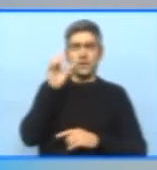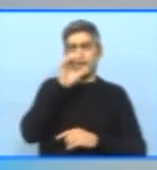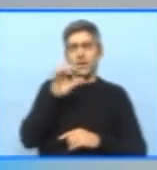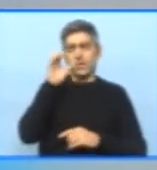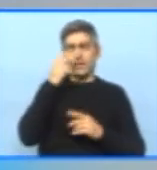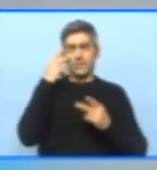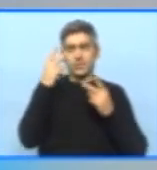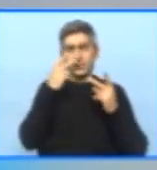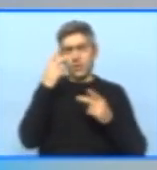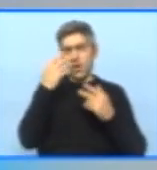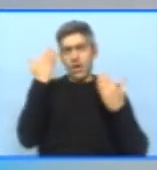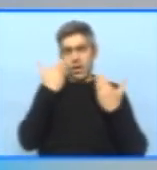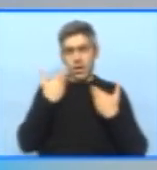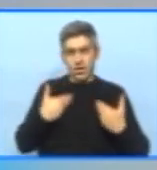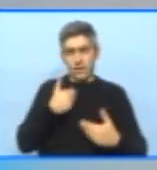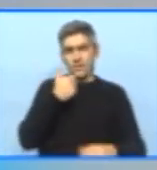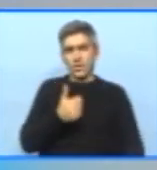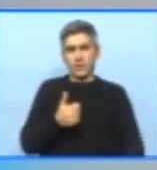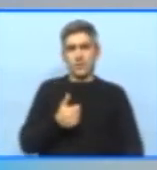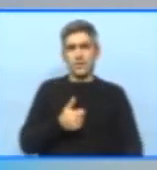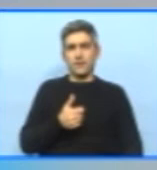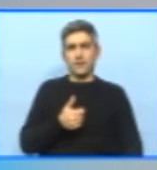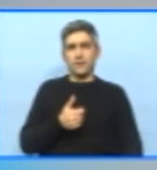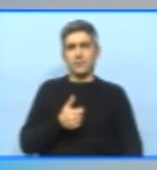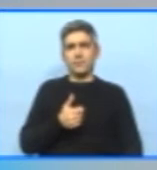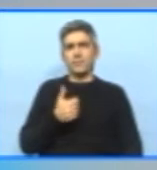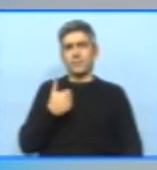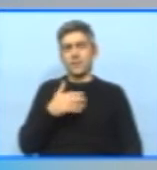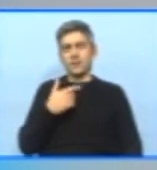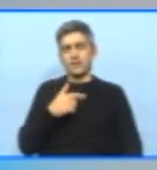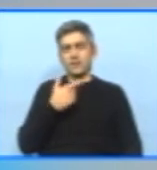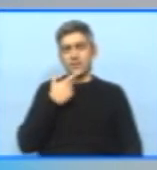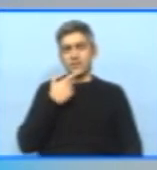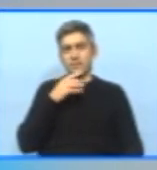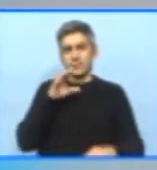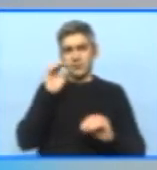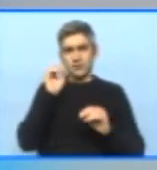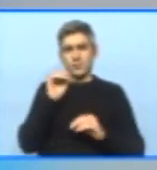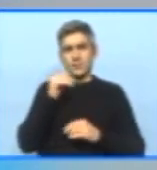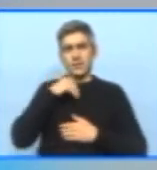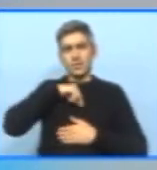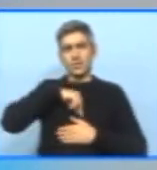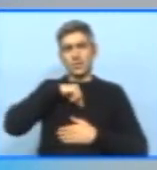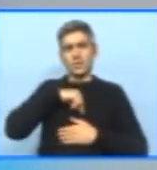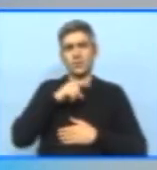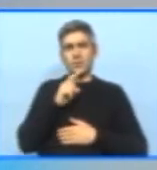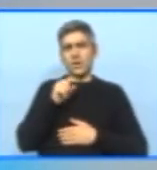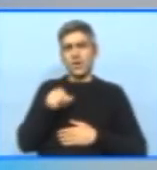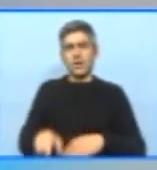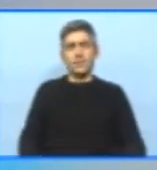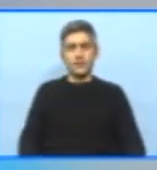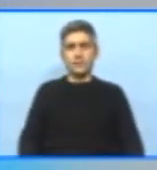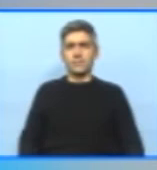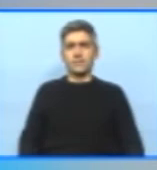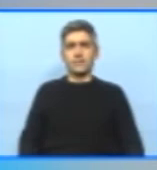Pela sua aparência exterior, não é? Mas tem a percepção interior, Deus diz-lhe interiormente, não é este. Não